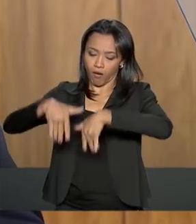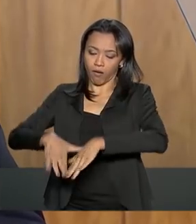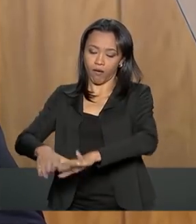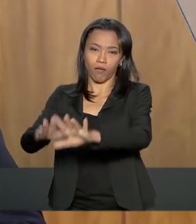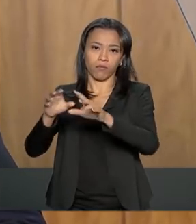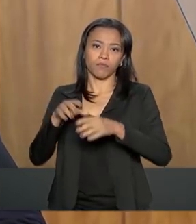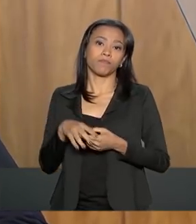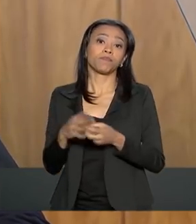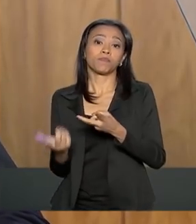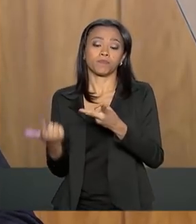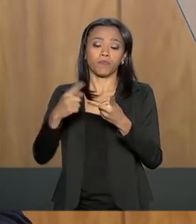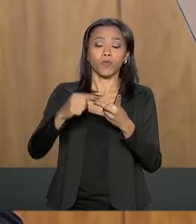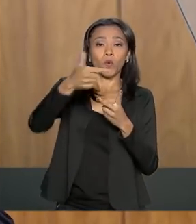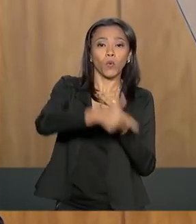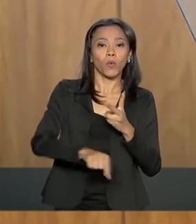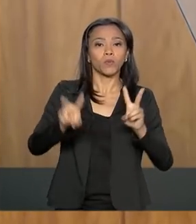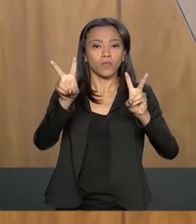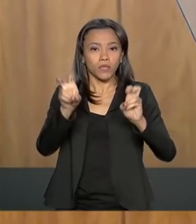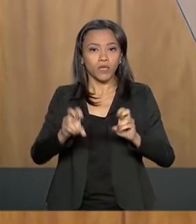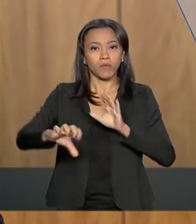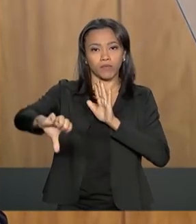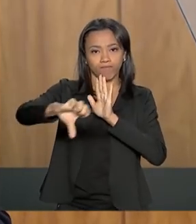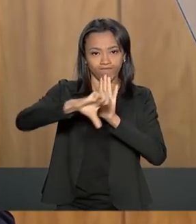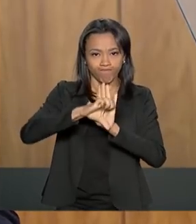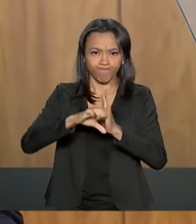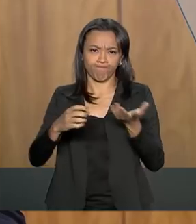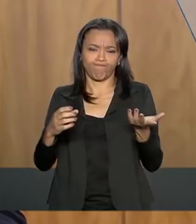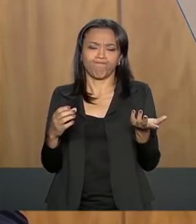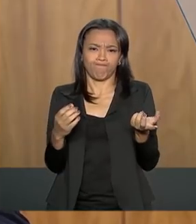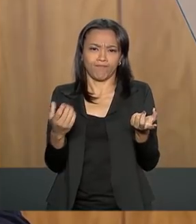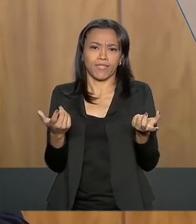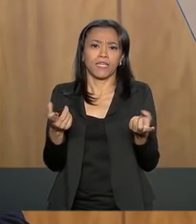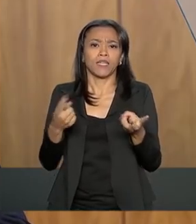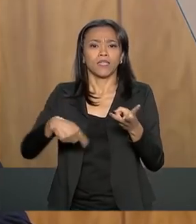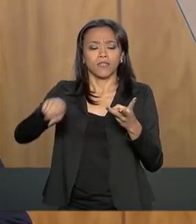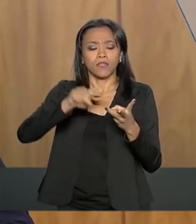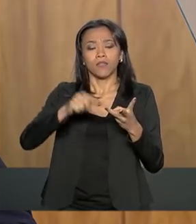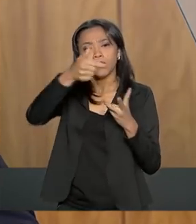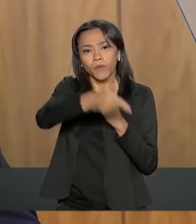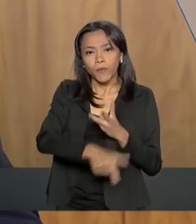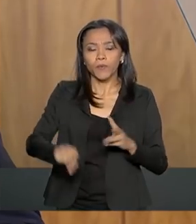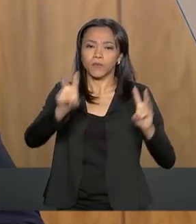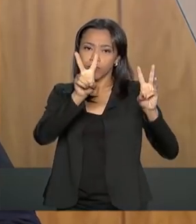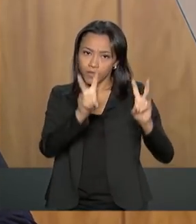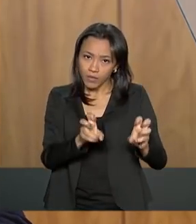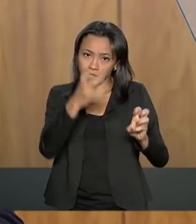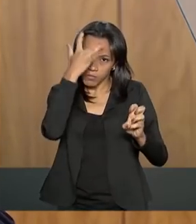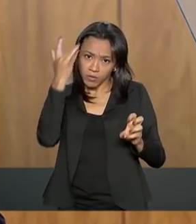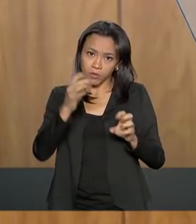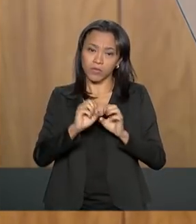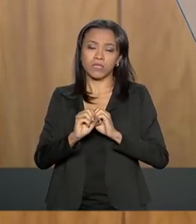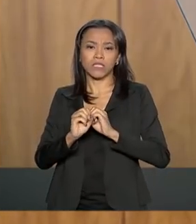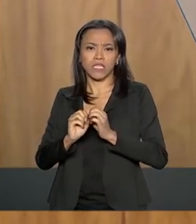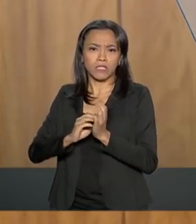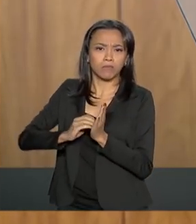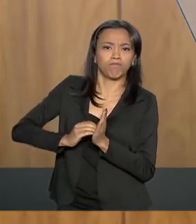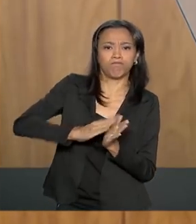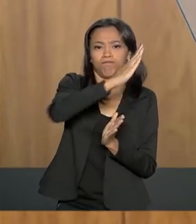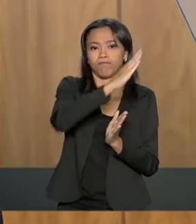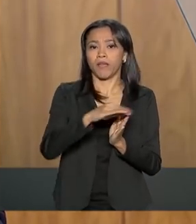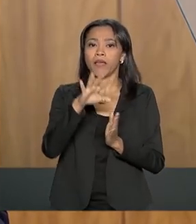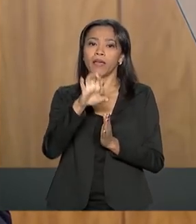questão do combate ao crime organizado, a questão de exilados. O